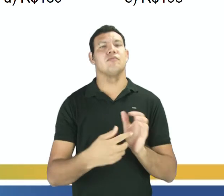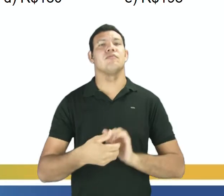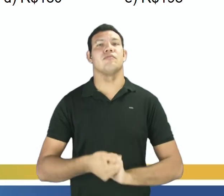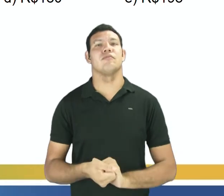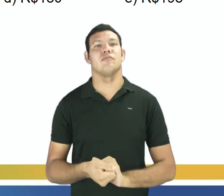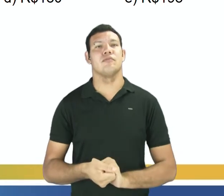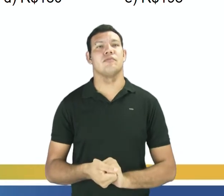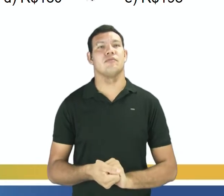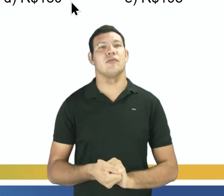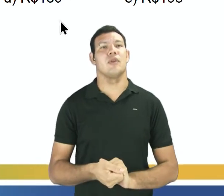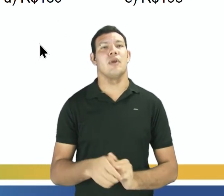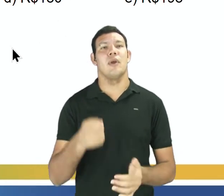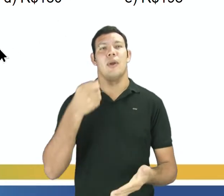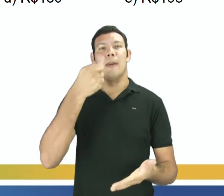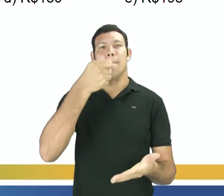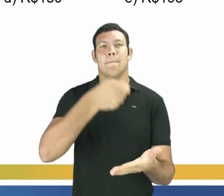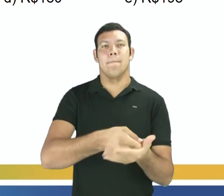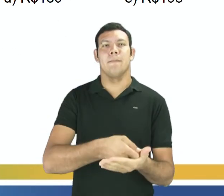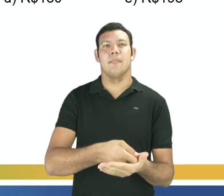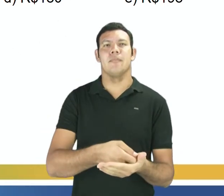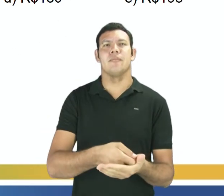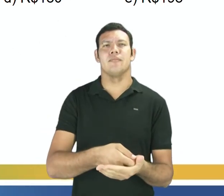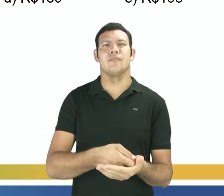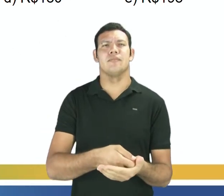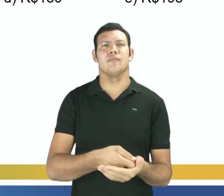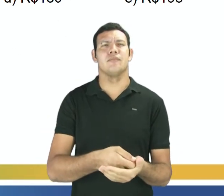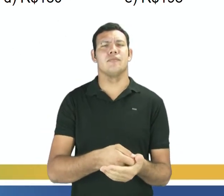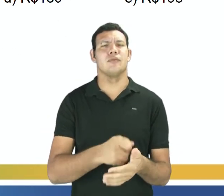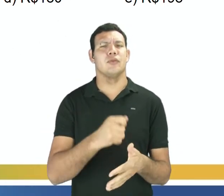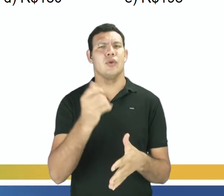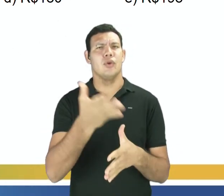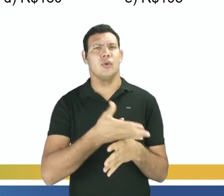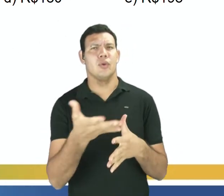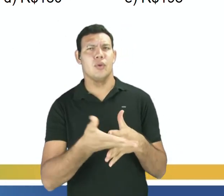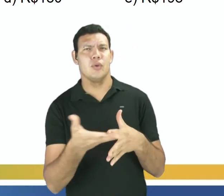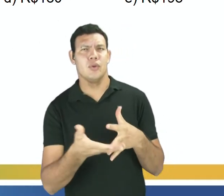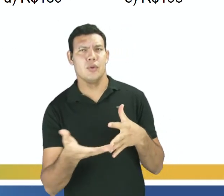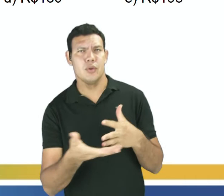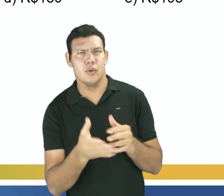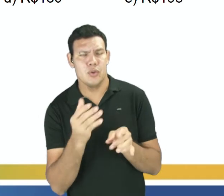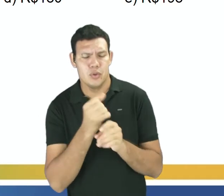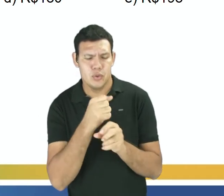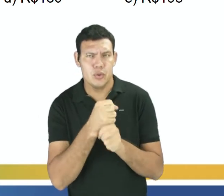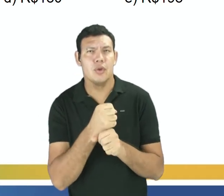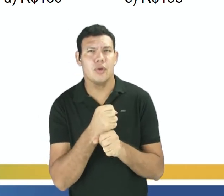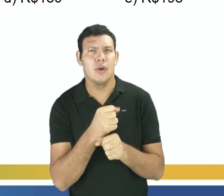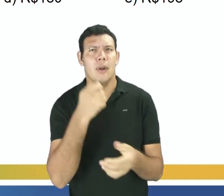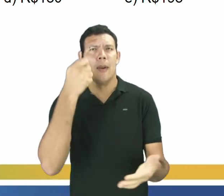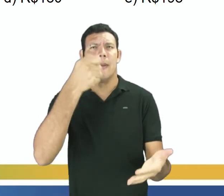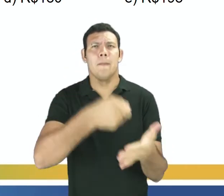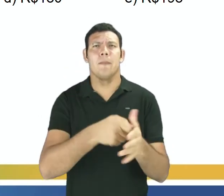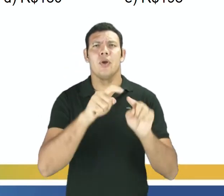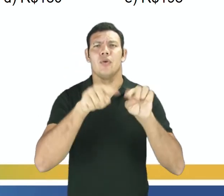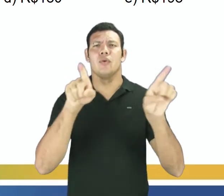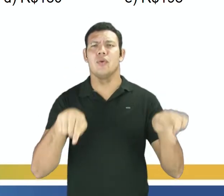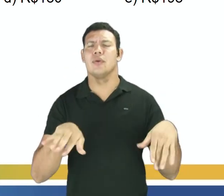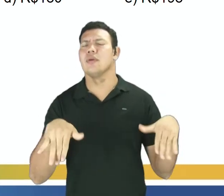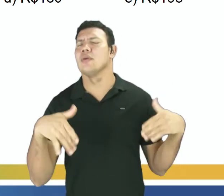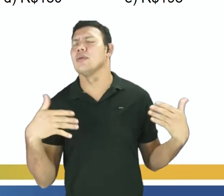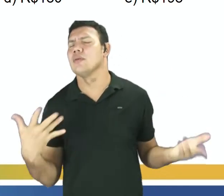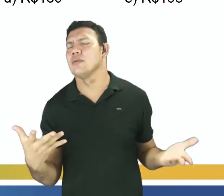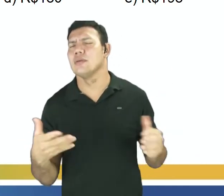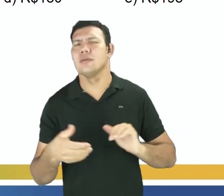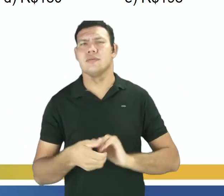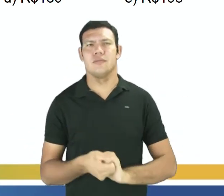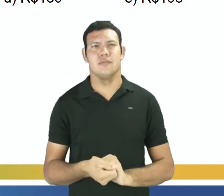pagou o funcionário a quantia de quanto? Então, tenha muito cuidado inicialmente. Nós sabemos que 990